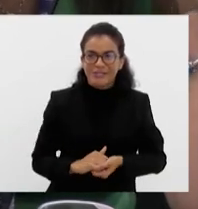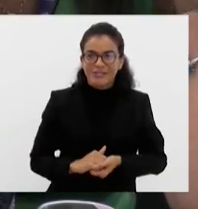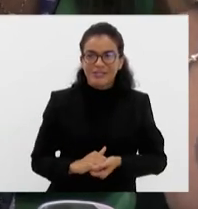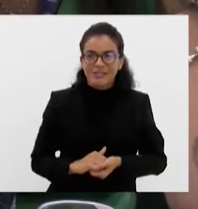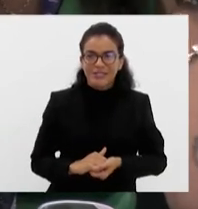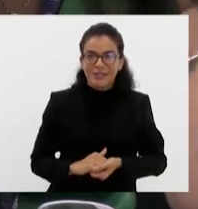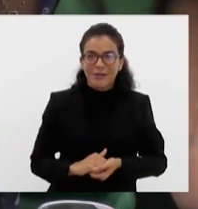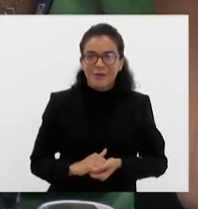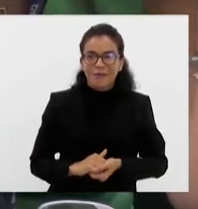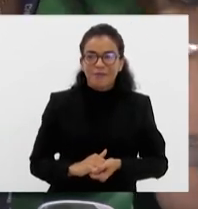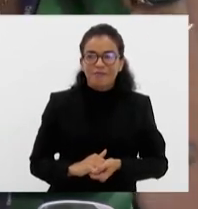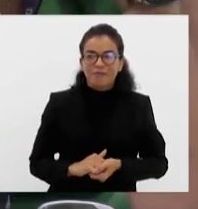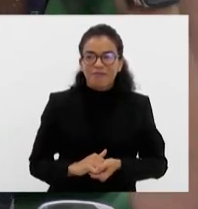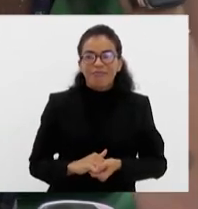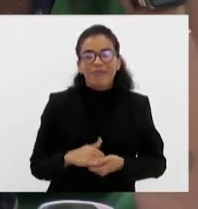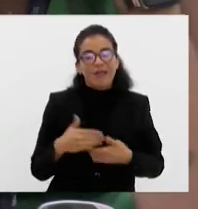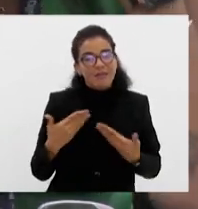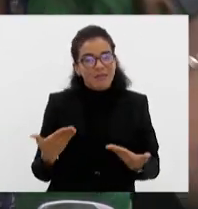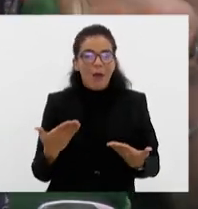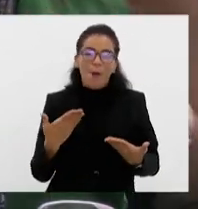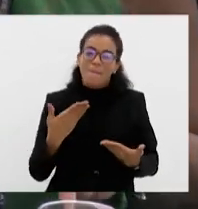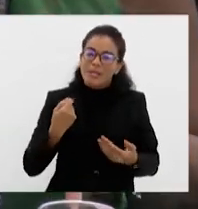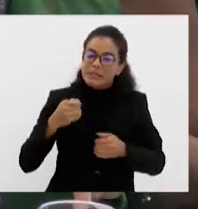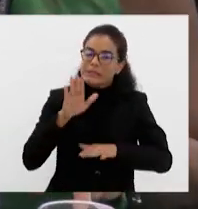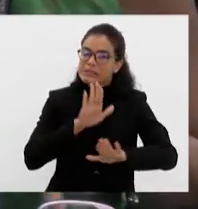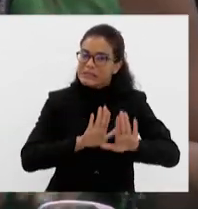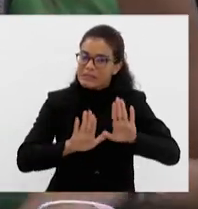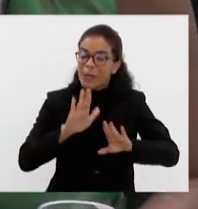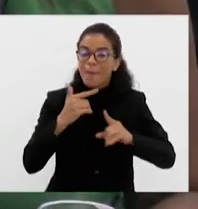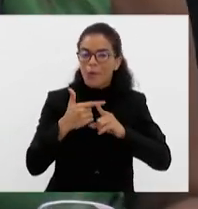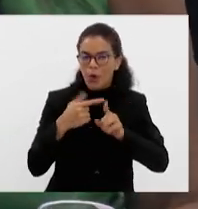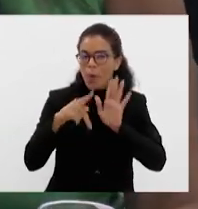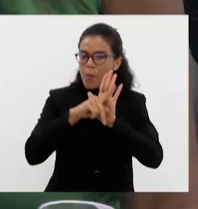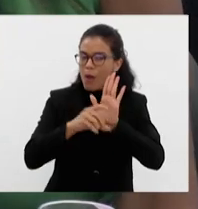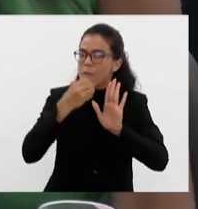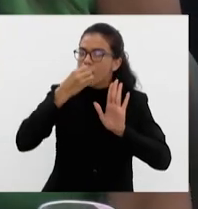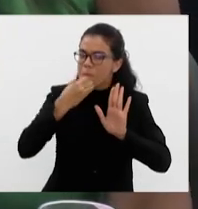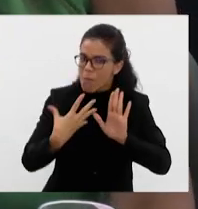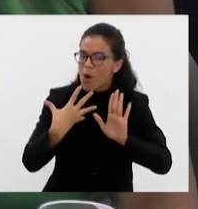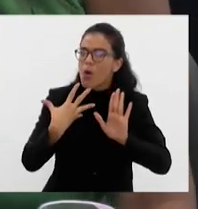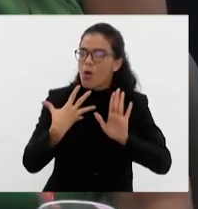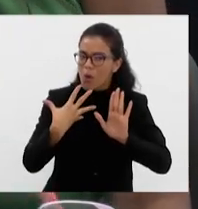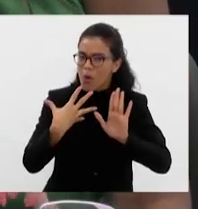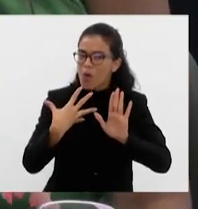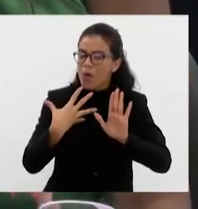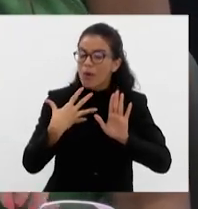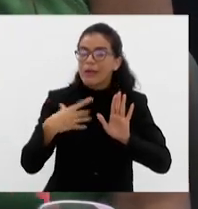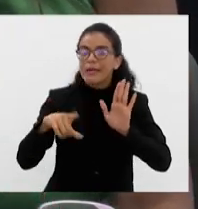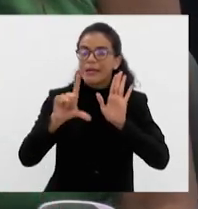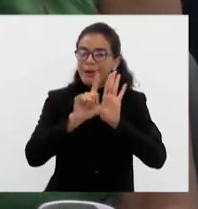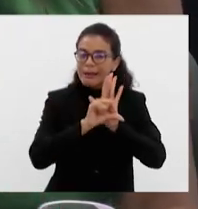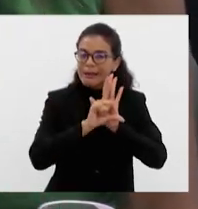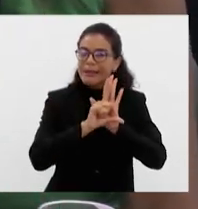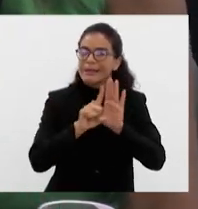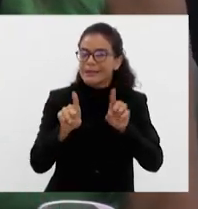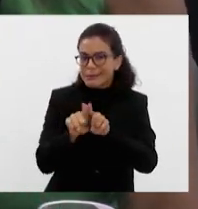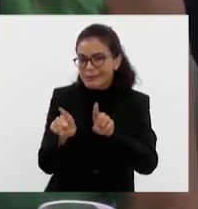que aí precisa ser feito com muito cuidado, porque eu acho que o programa é bom e a lei